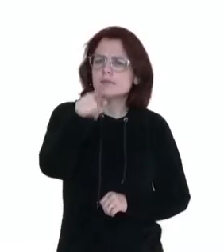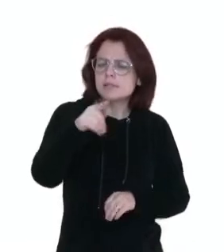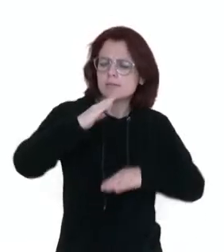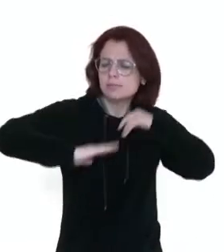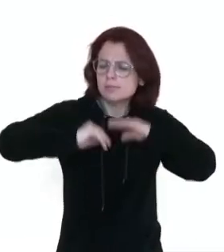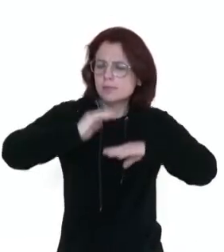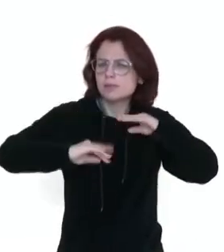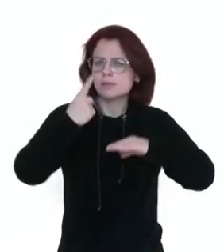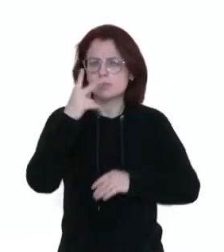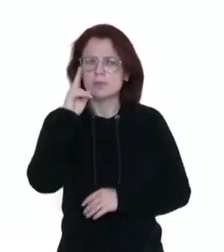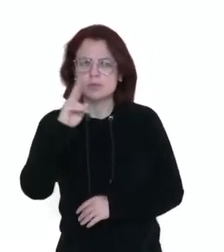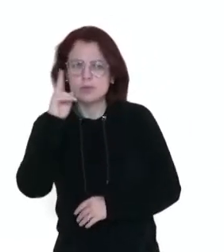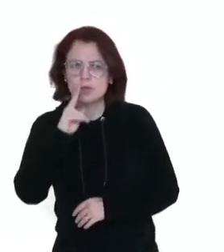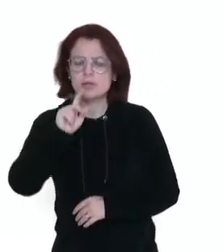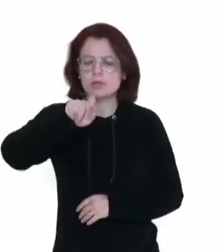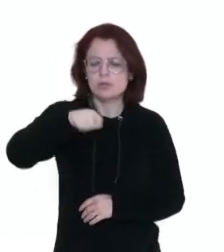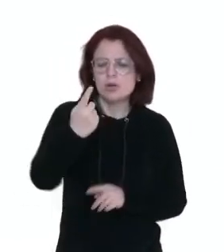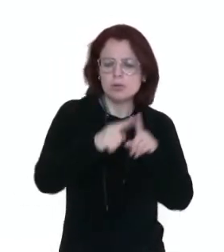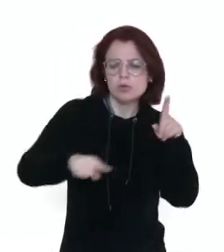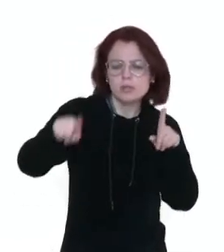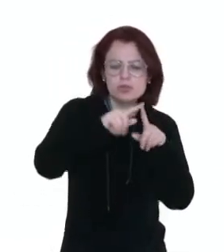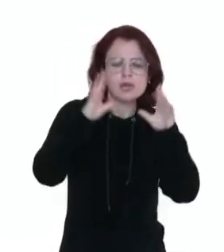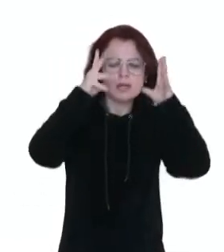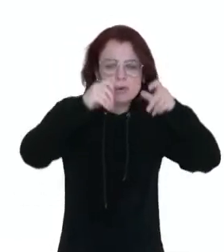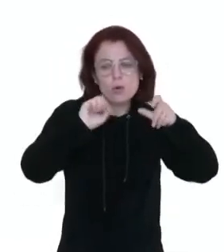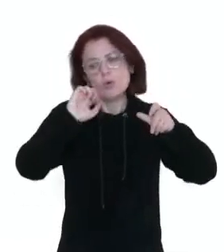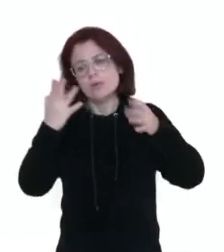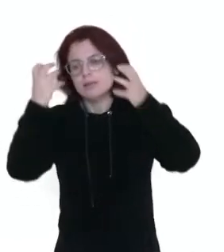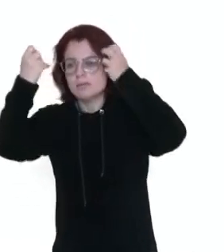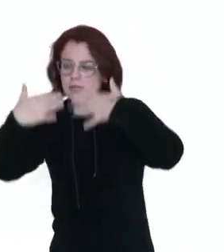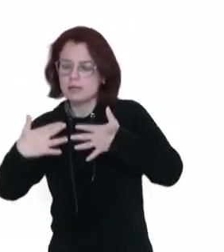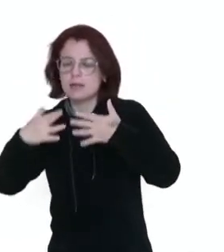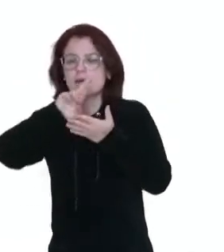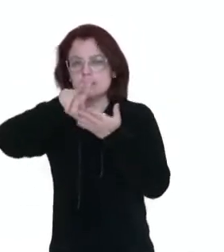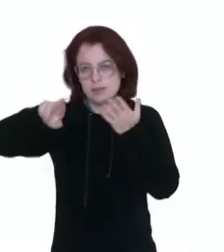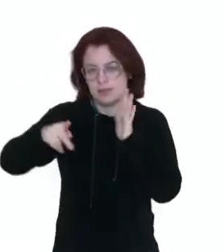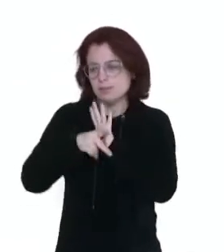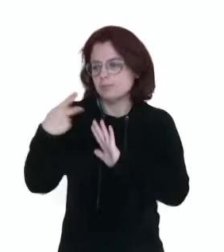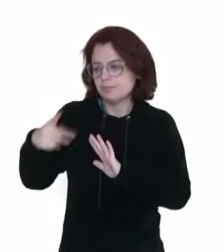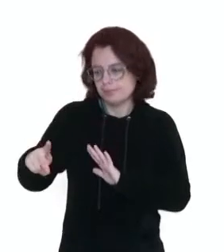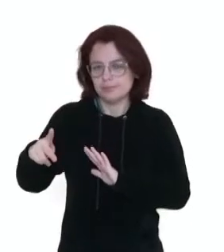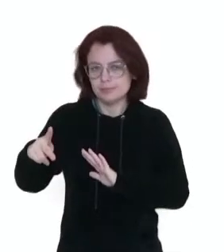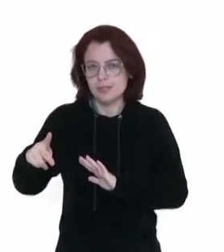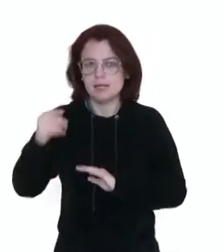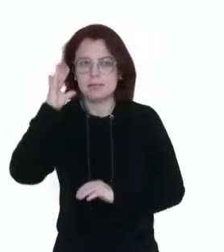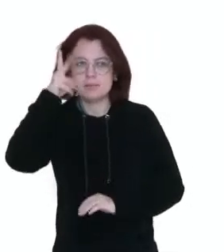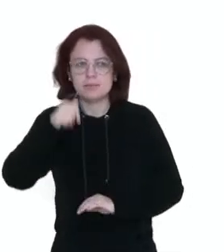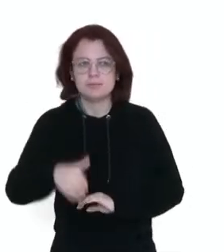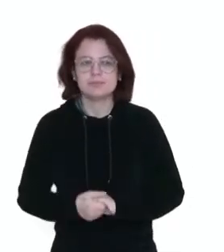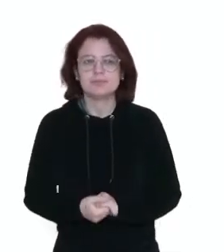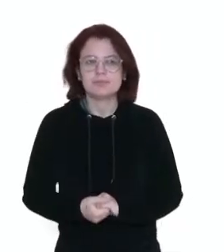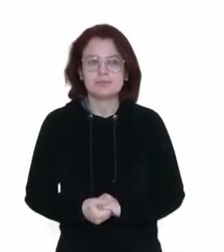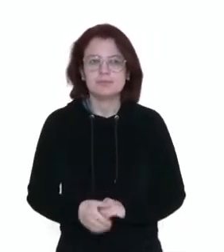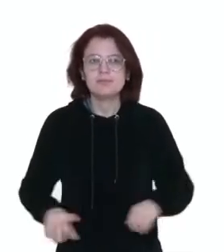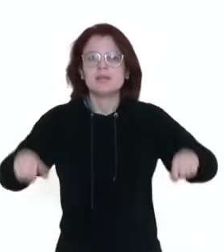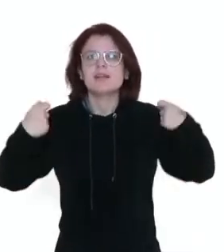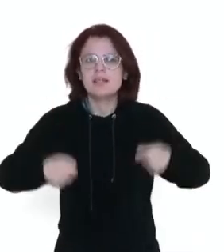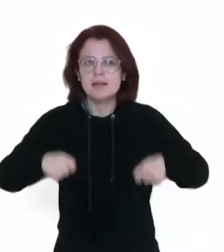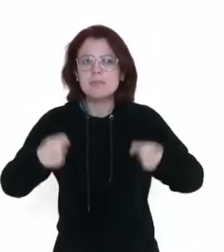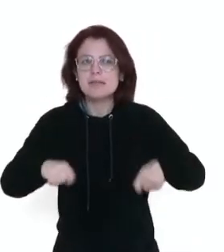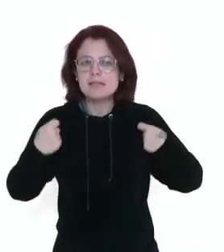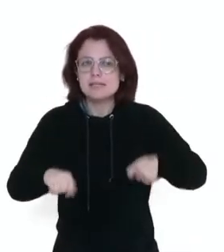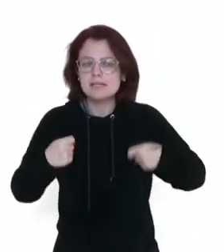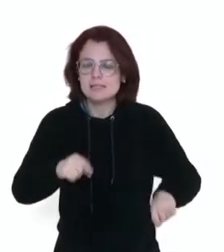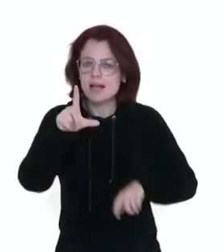sobre a origem de um animal ou que explique alguma de suas características marcantes. Tem que escolher o tipo de